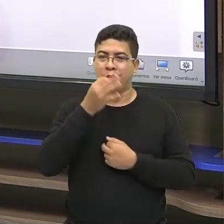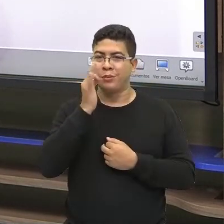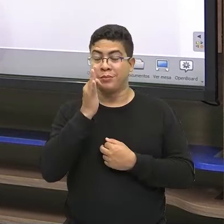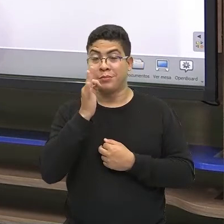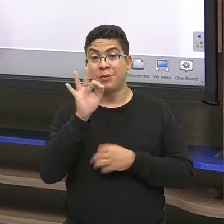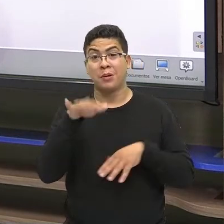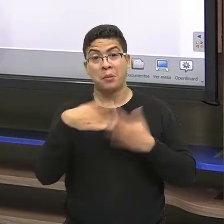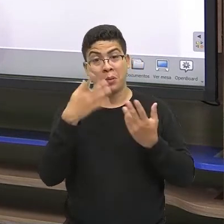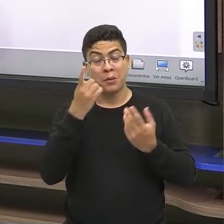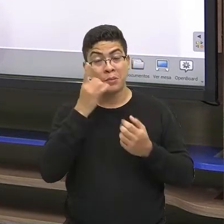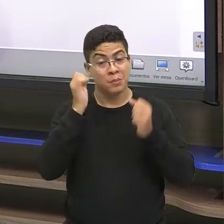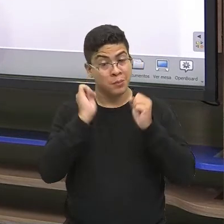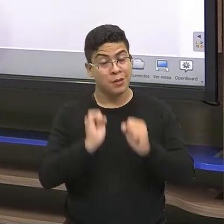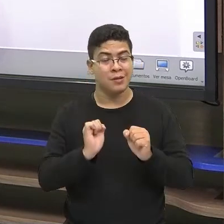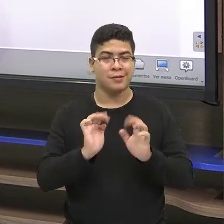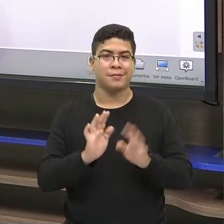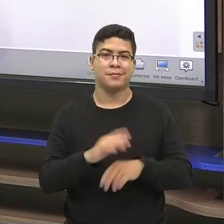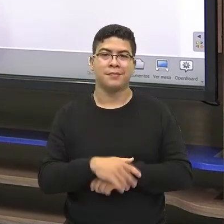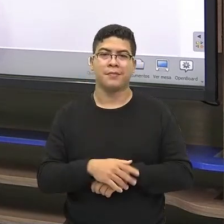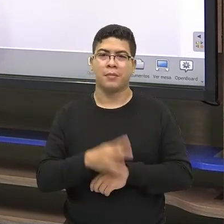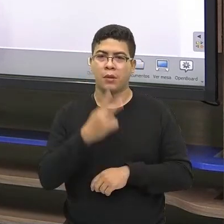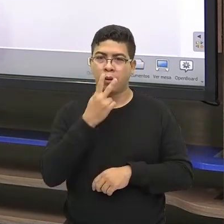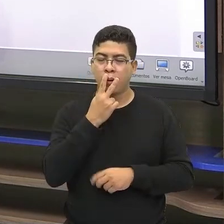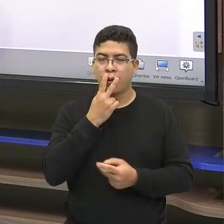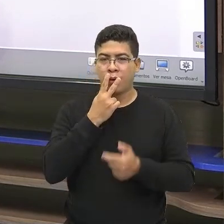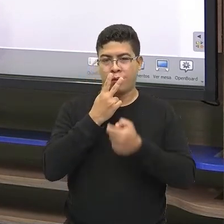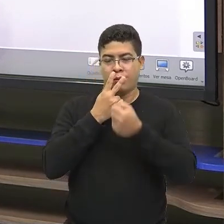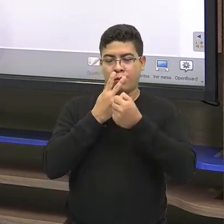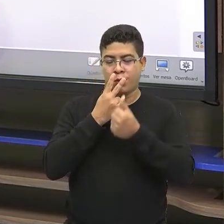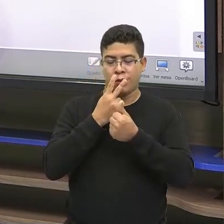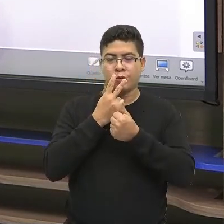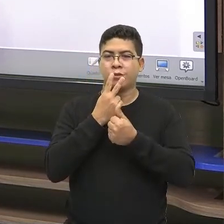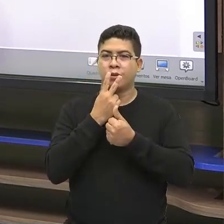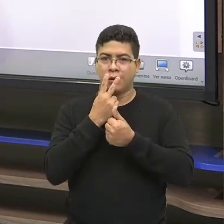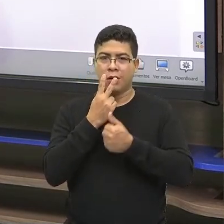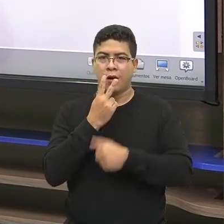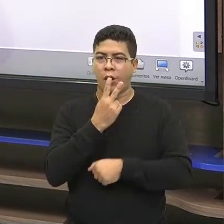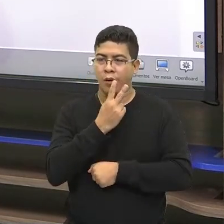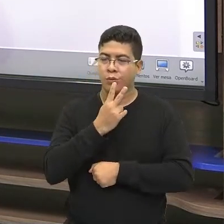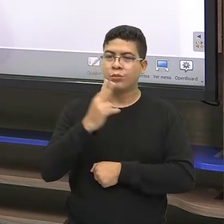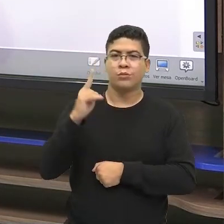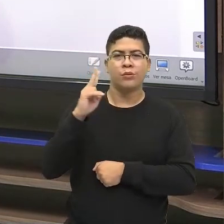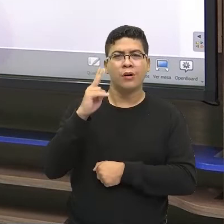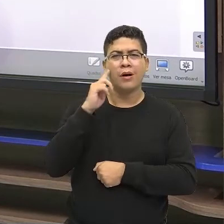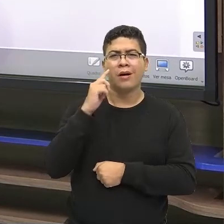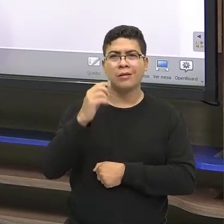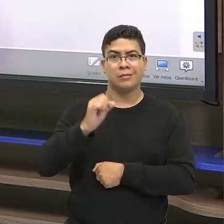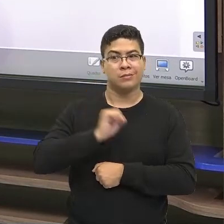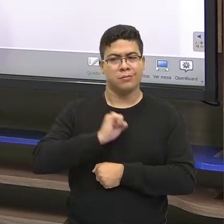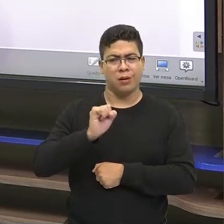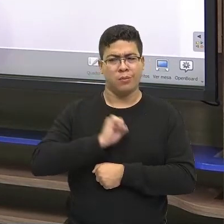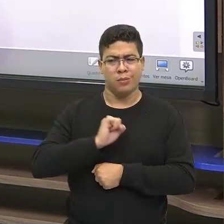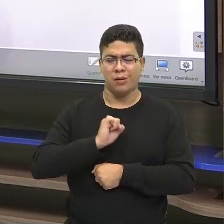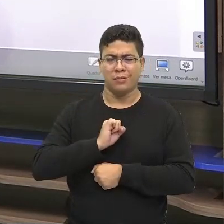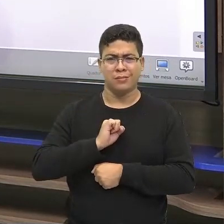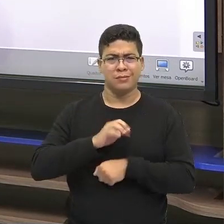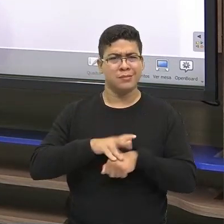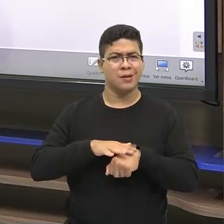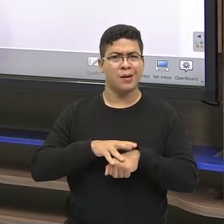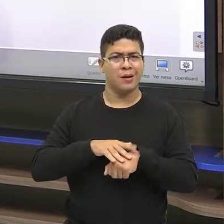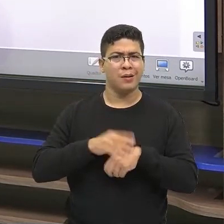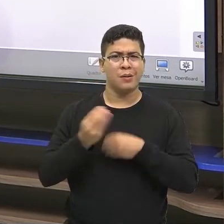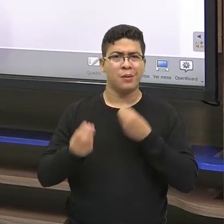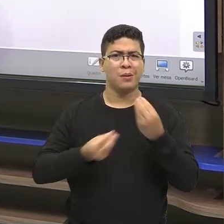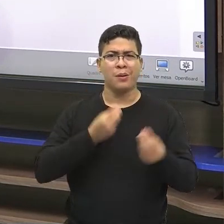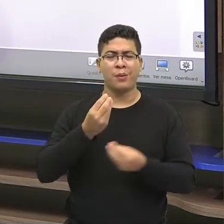pode. Acendeu o cigarro, agora veja que ele estava com tuberculose, né? Mas pelo que